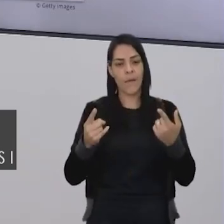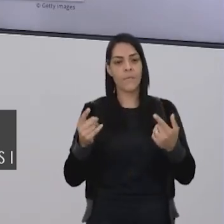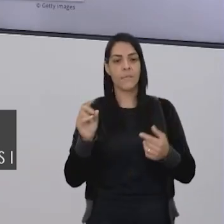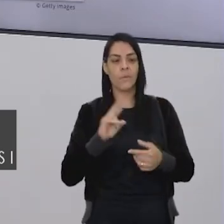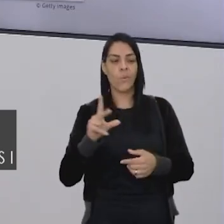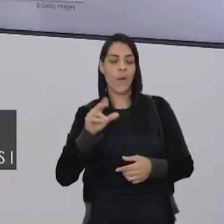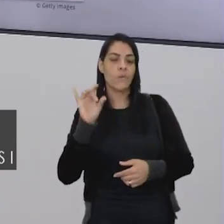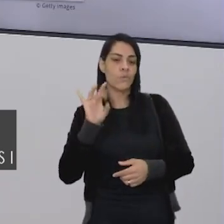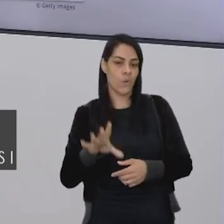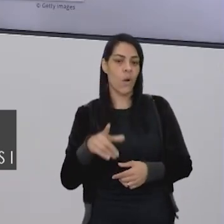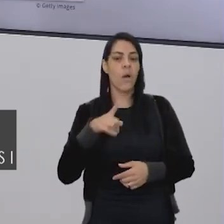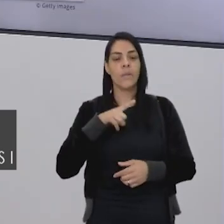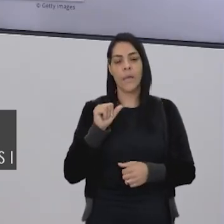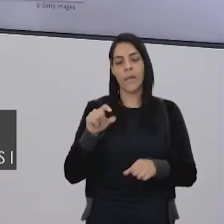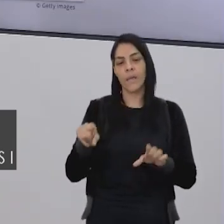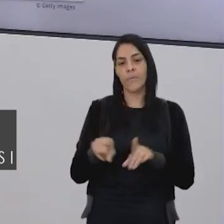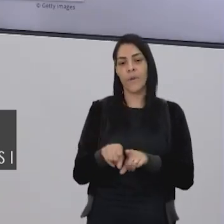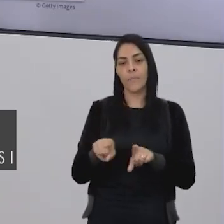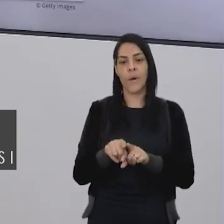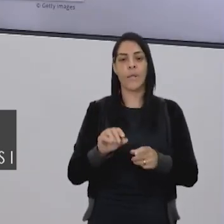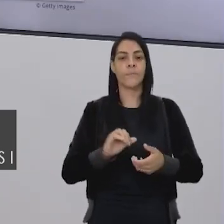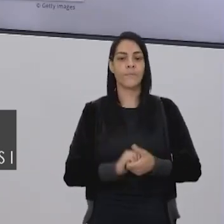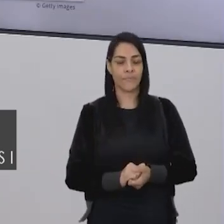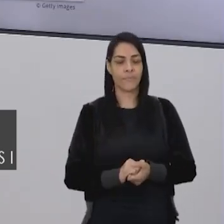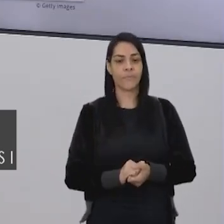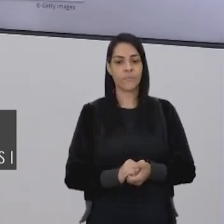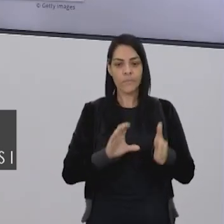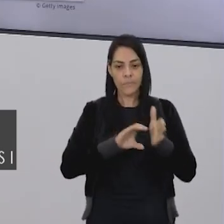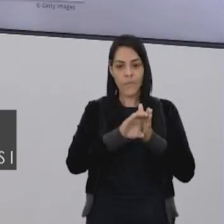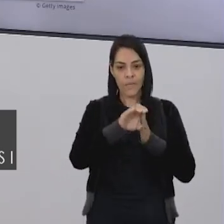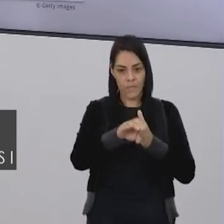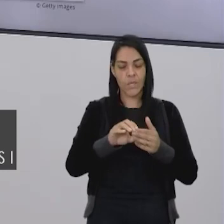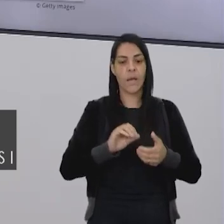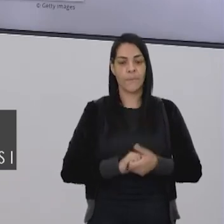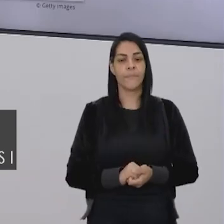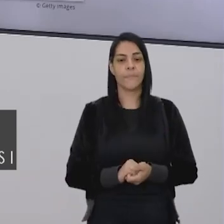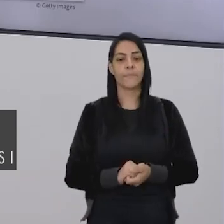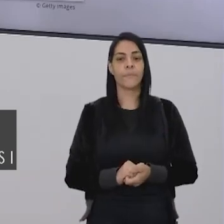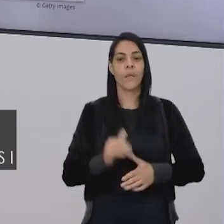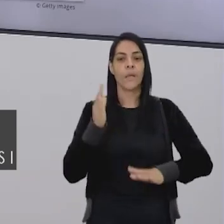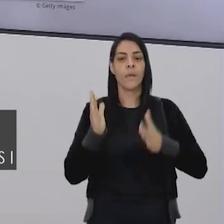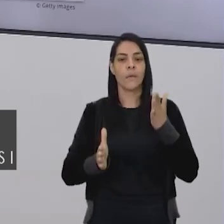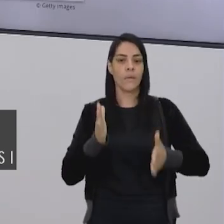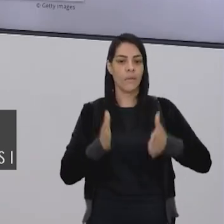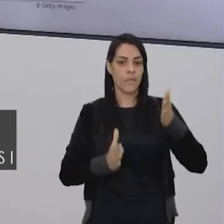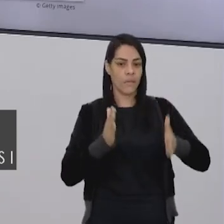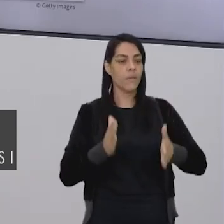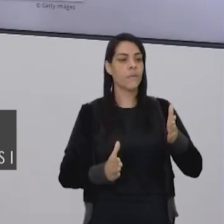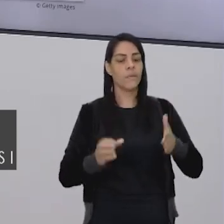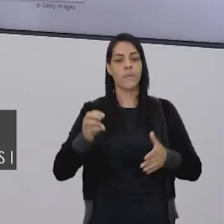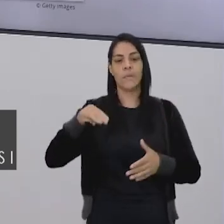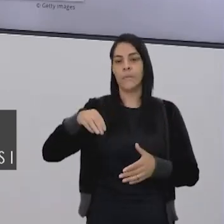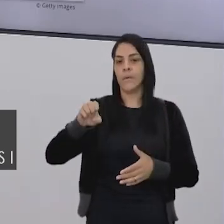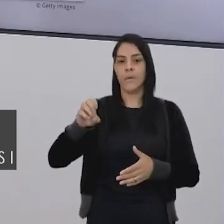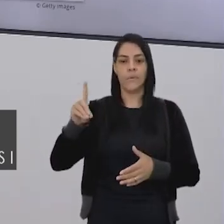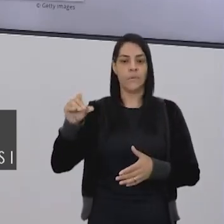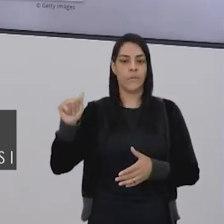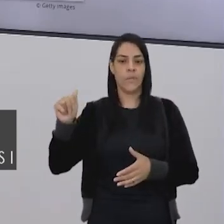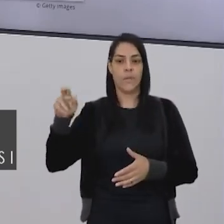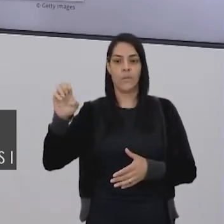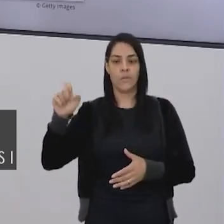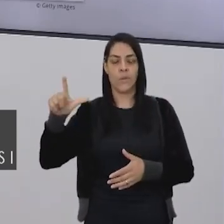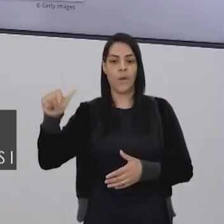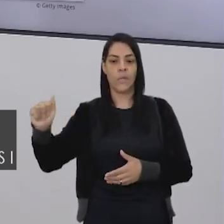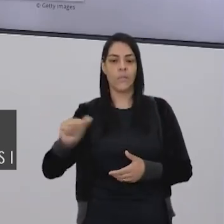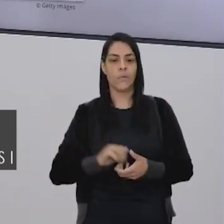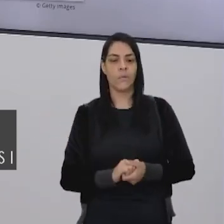ele também tem uma concepção dentro do período medieval, que inclusive é antes do iluminismo. A cultura